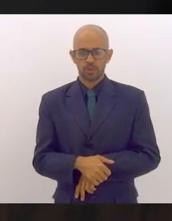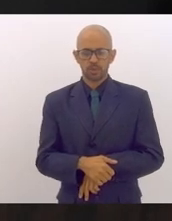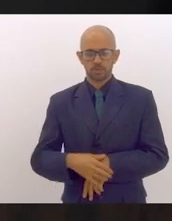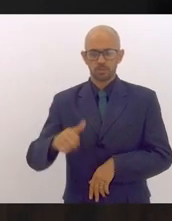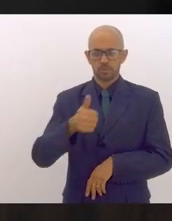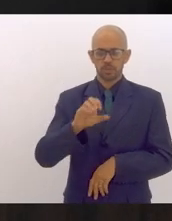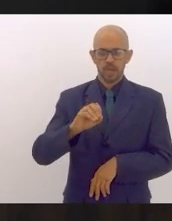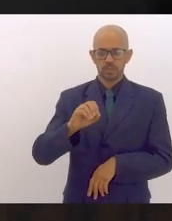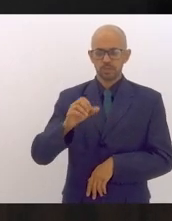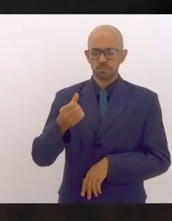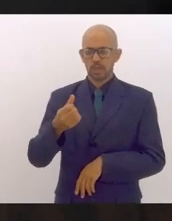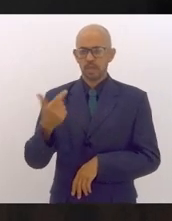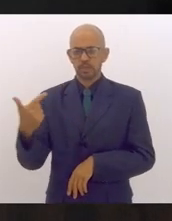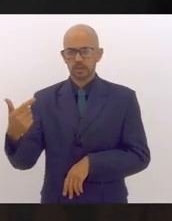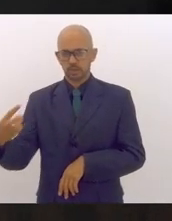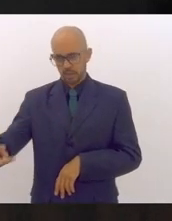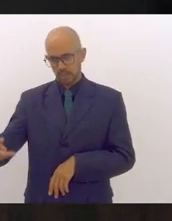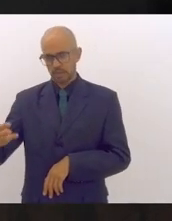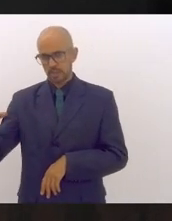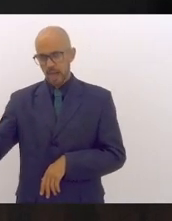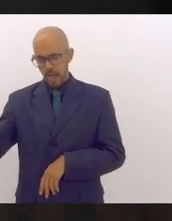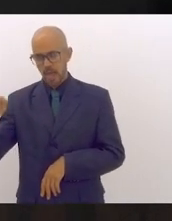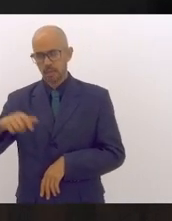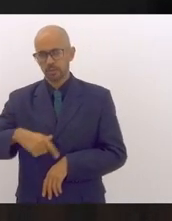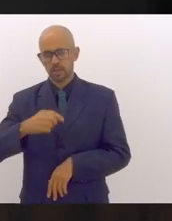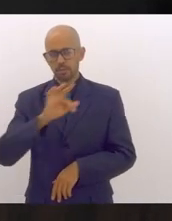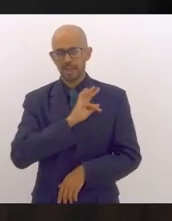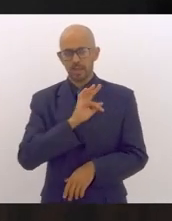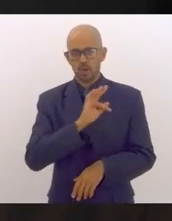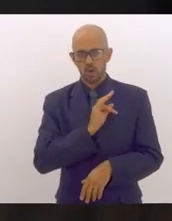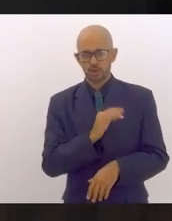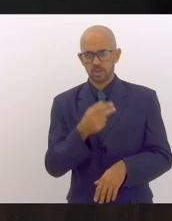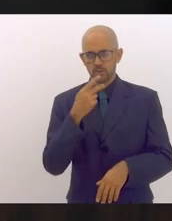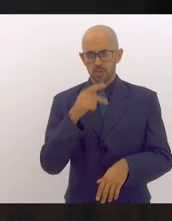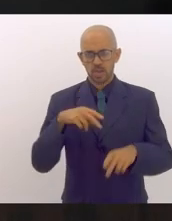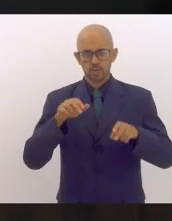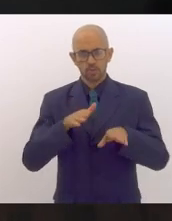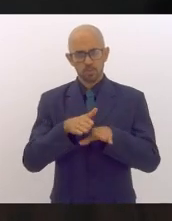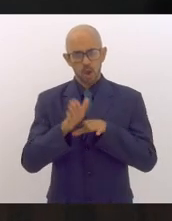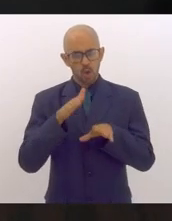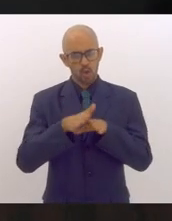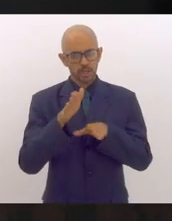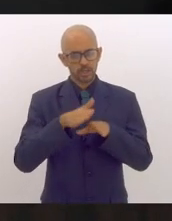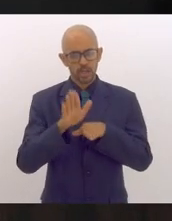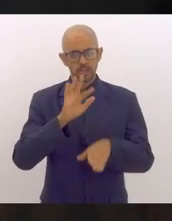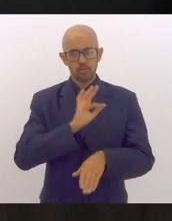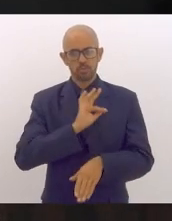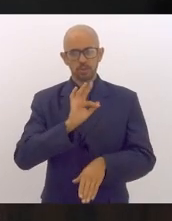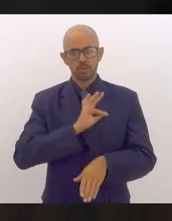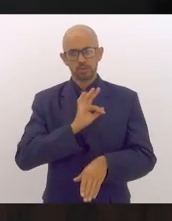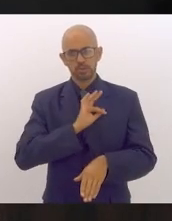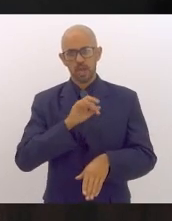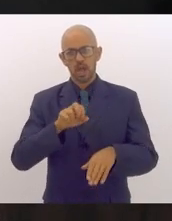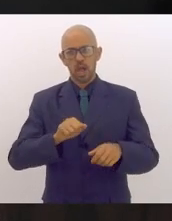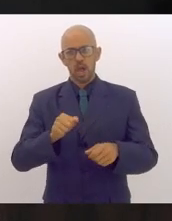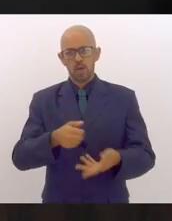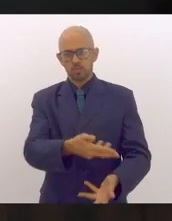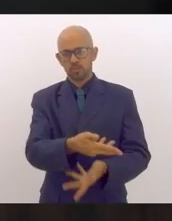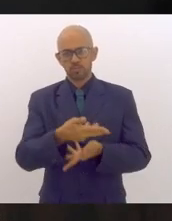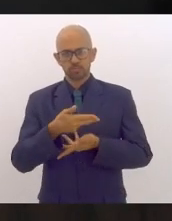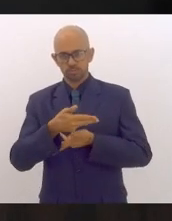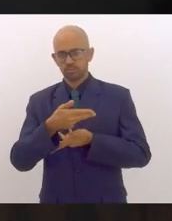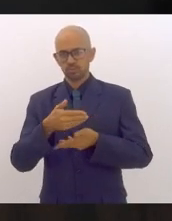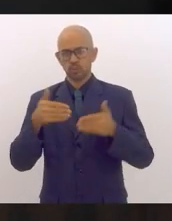lei 1063-A de 19, de autoria do deputado Marta Rocha, que dispõe sobre a orientação policial em atendimento dos casos nos termos do